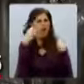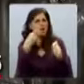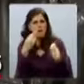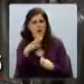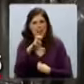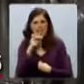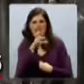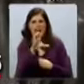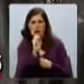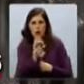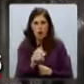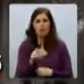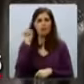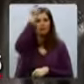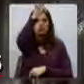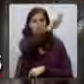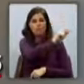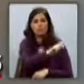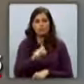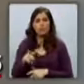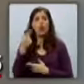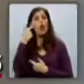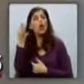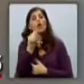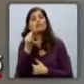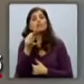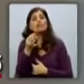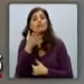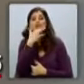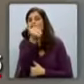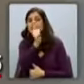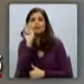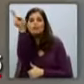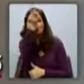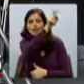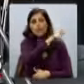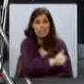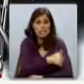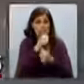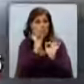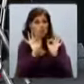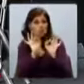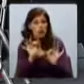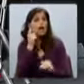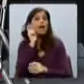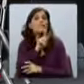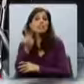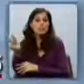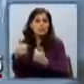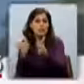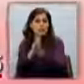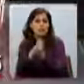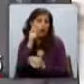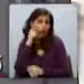You know, you could go many places and not see this kind of beauty. Cidade de eleição para muitos que a visitam, para todos, com certeza, os que são de